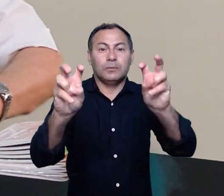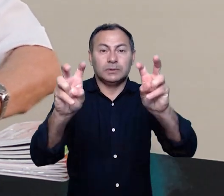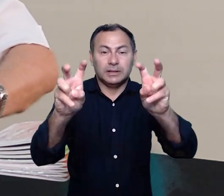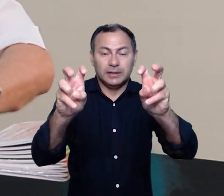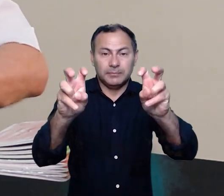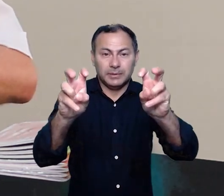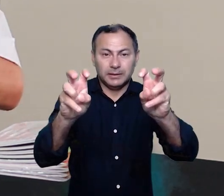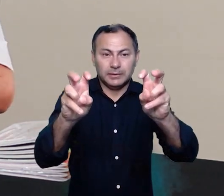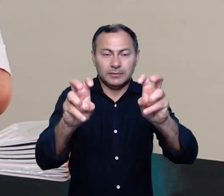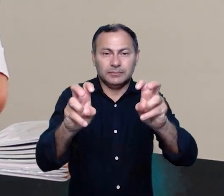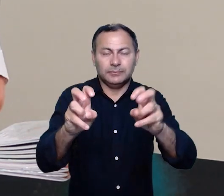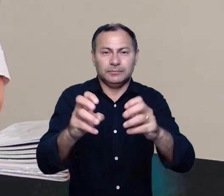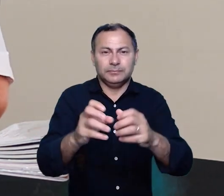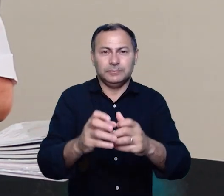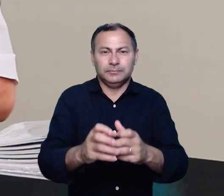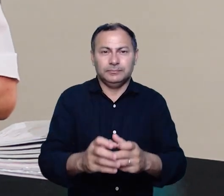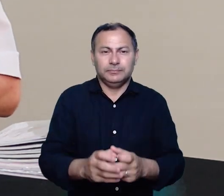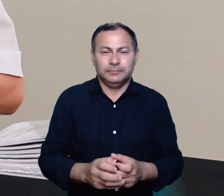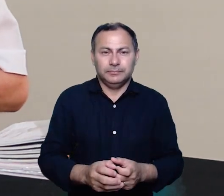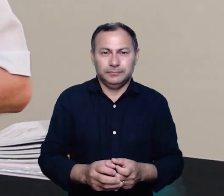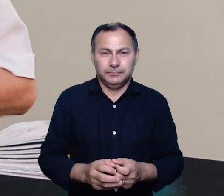O tema